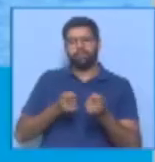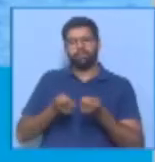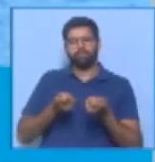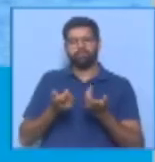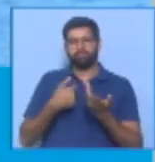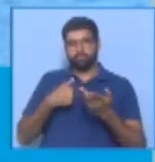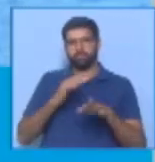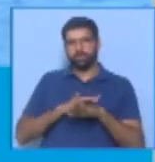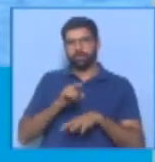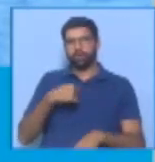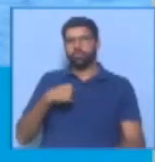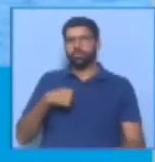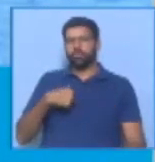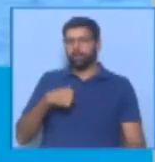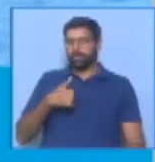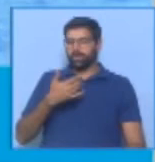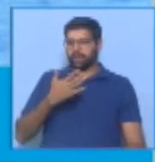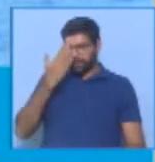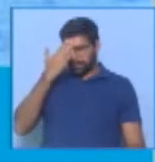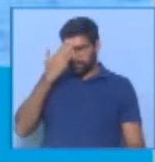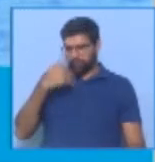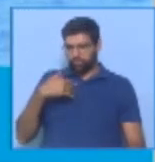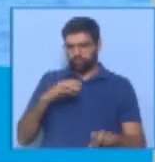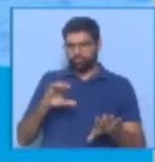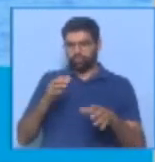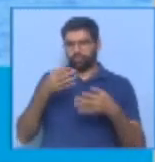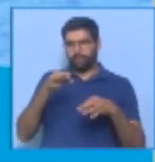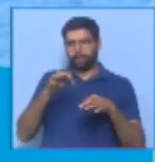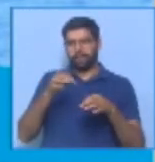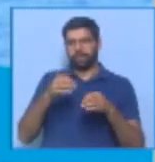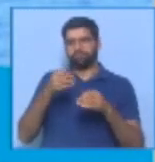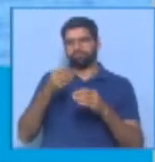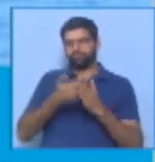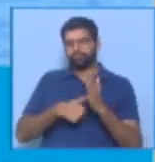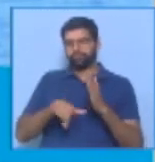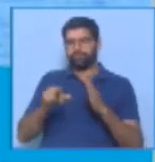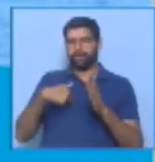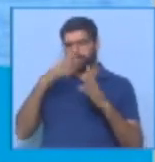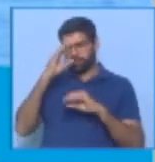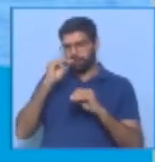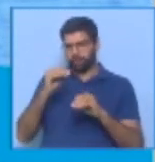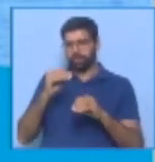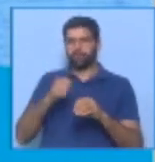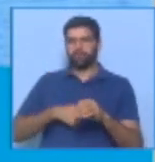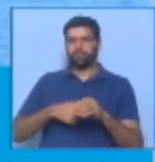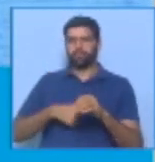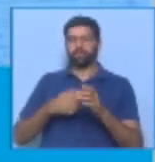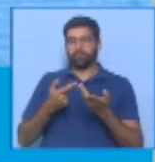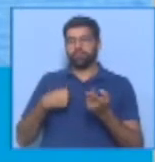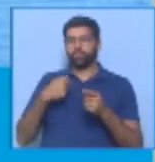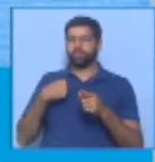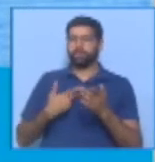esse aspecto, eu creio que o documento da Congregação para a Educação Católica propõe um conjunto de medidas que são muito